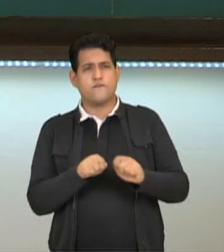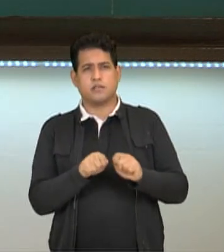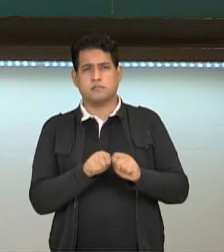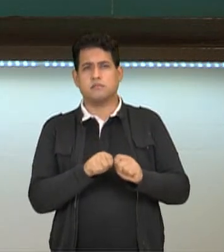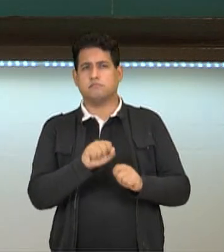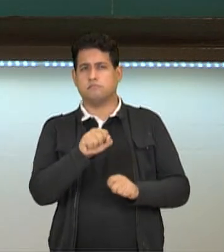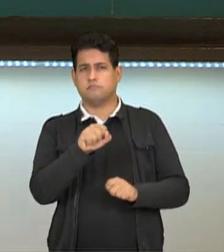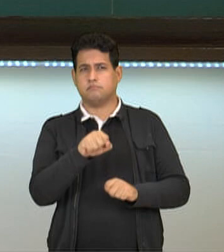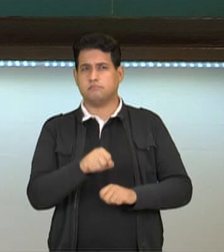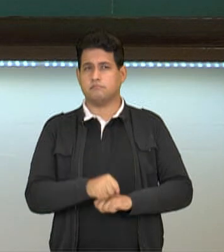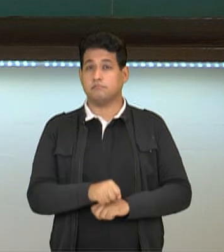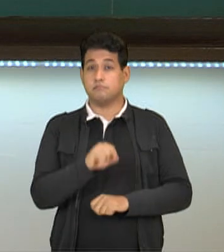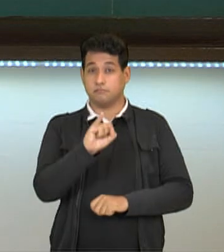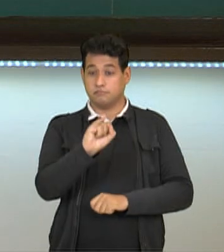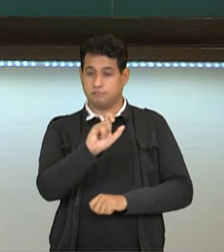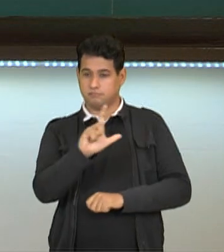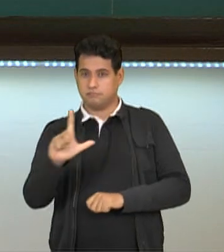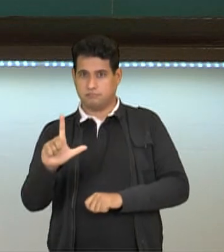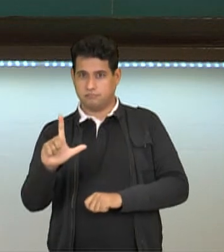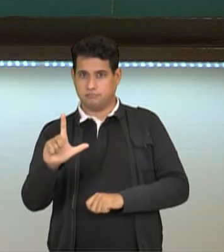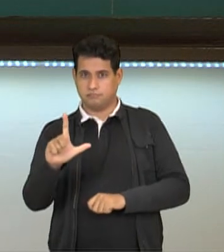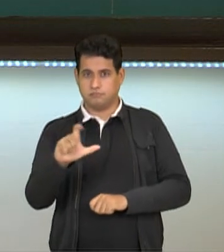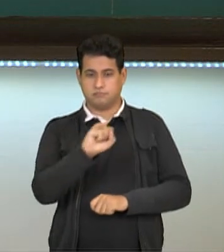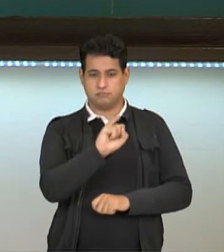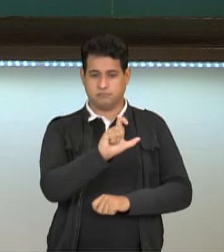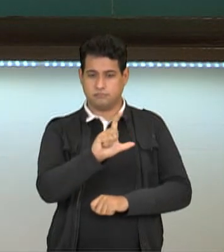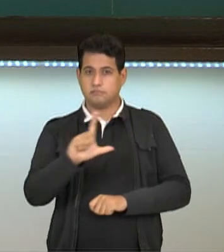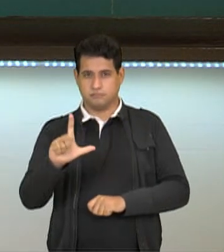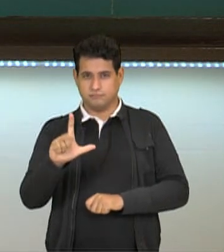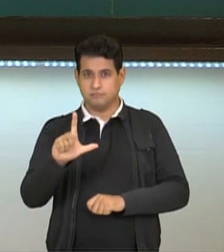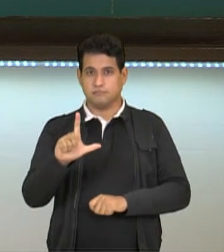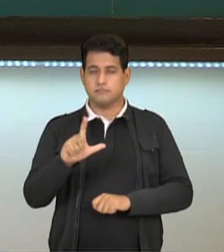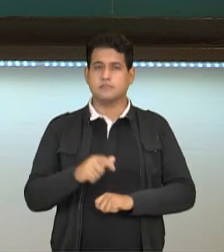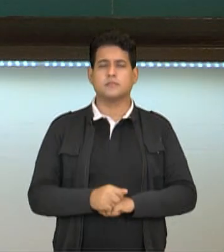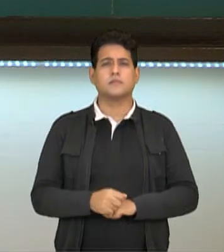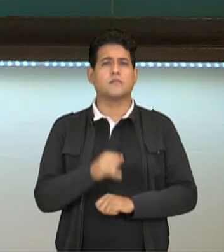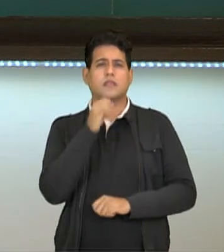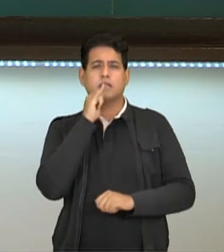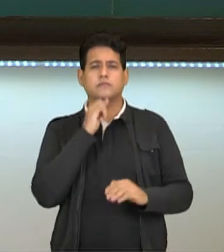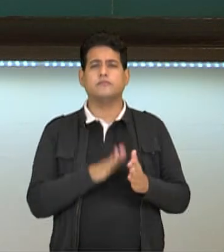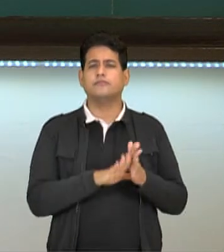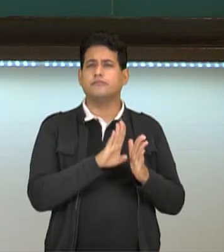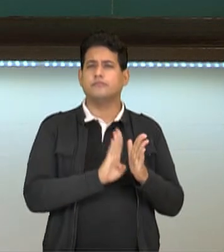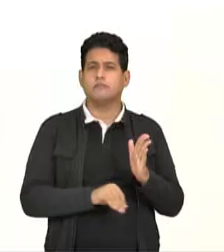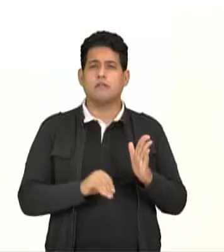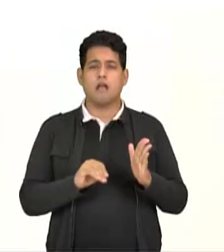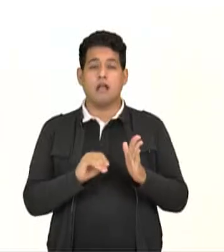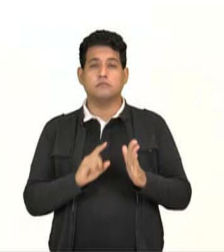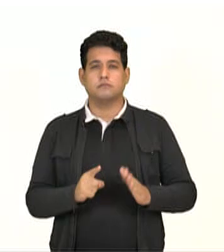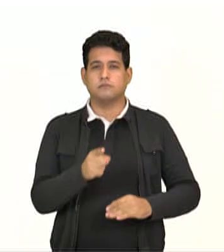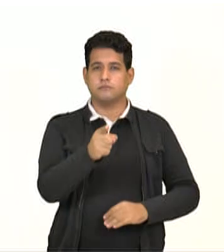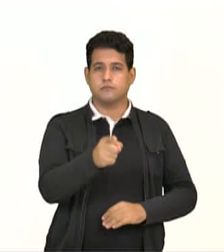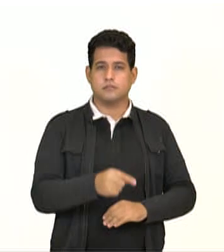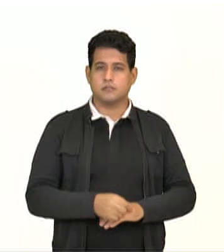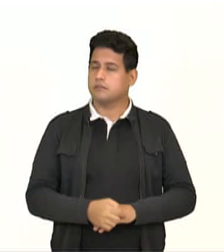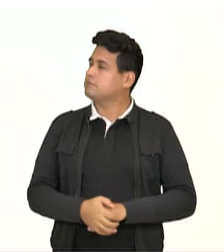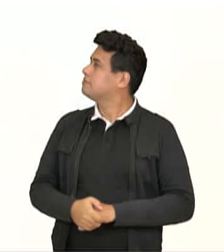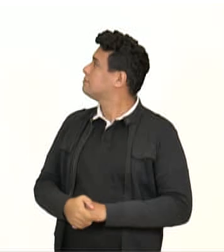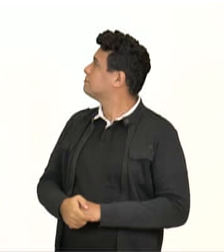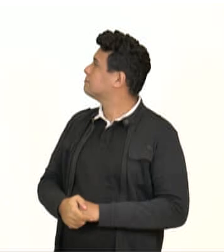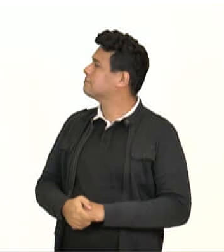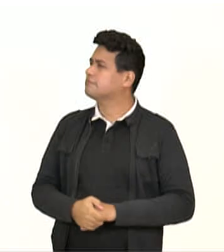ponto. Ele está avisando. Of taking her away from you. De tirar ela de você. Watch what